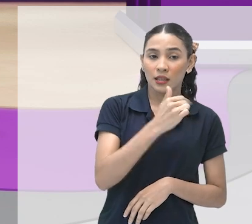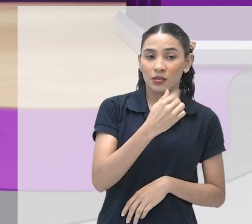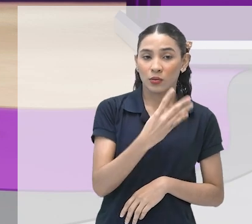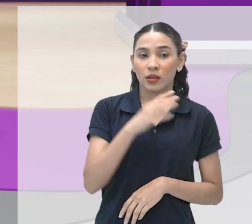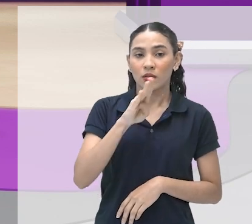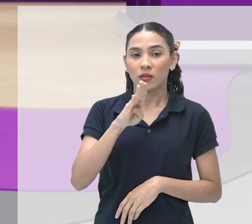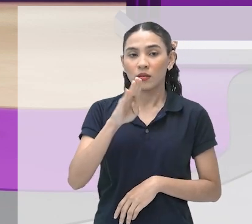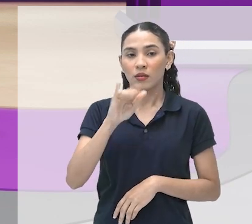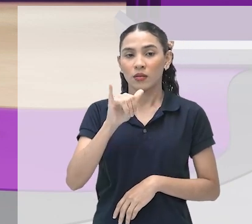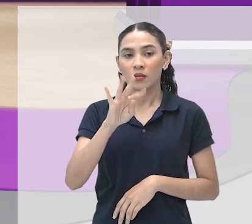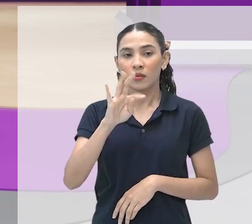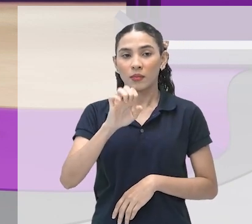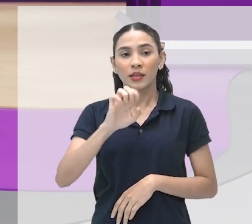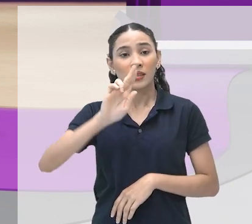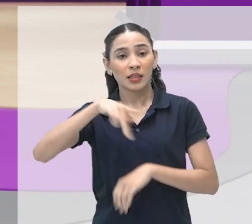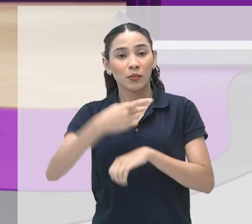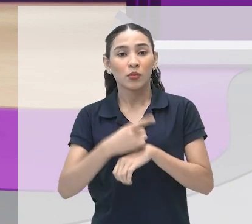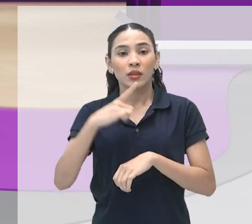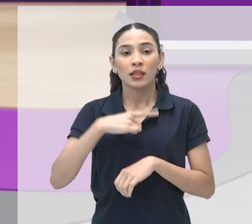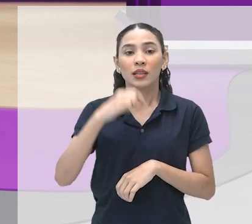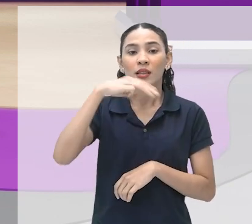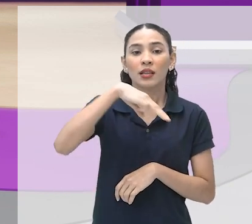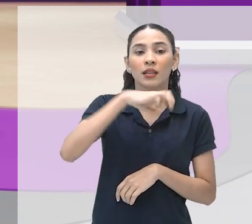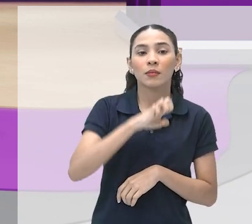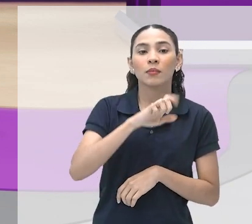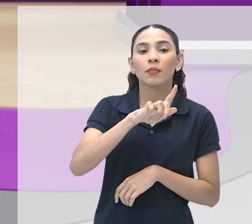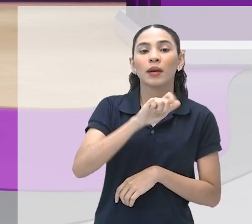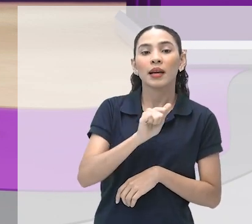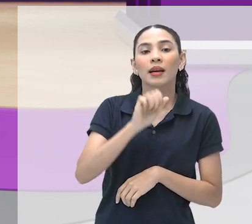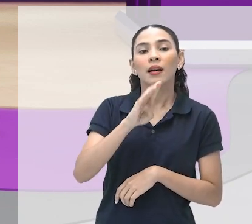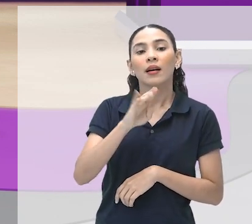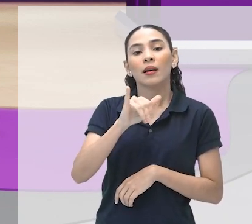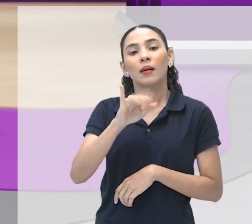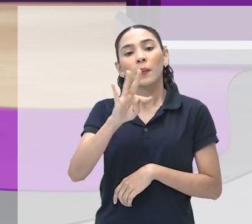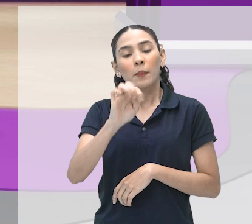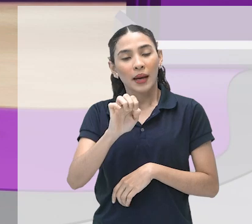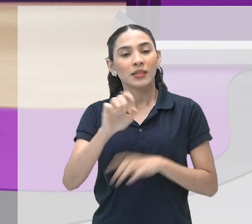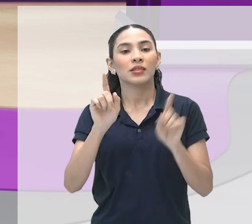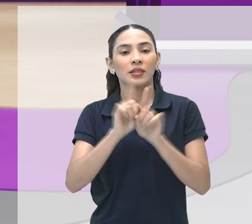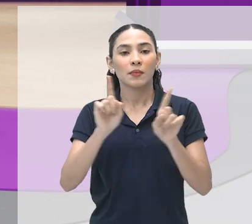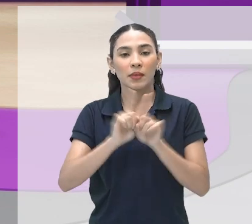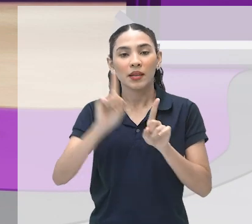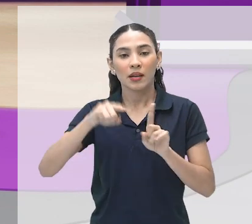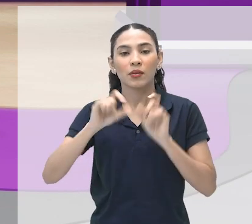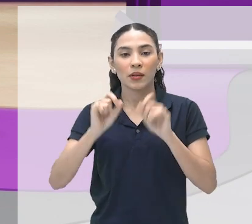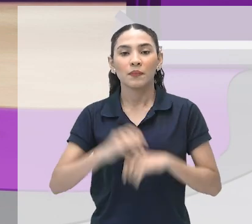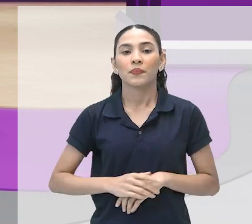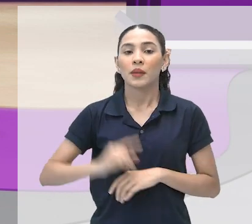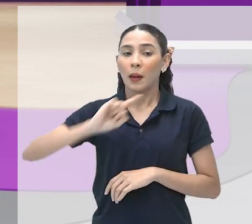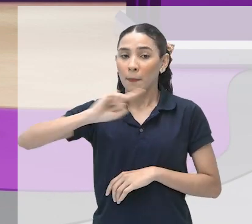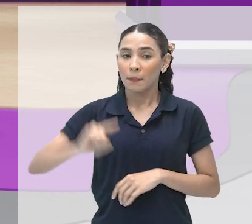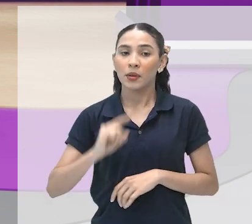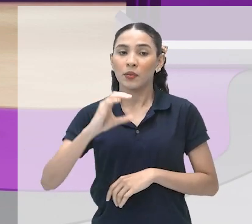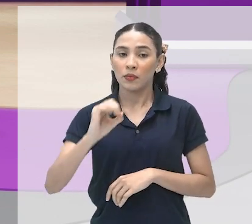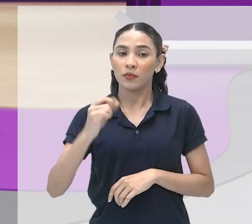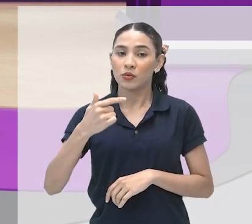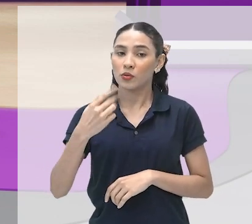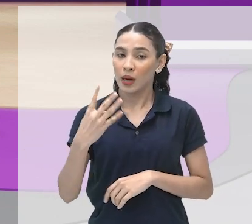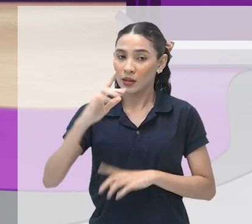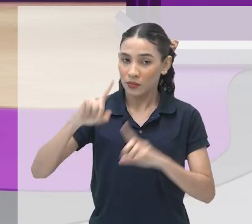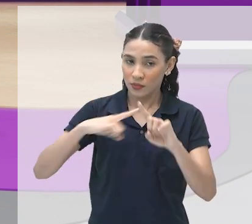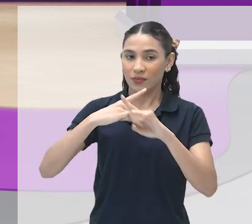bytes. Depois nós vamos ter o megabyte. O megabyte também vai equivaler a 1024